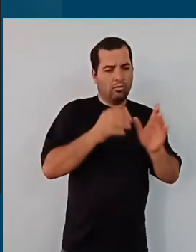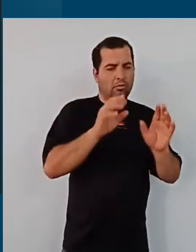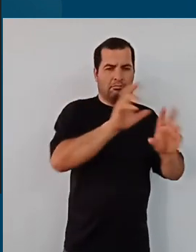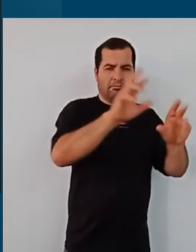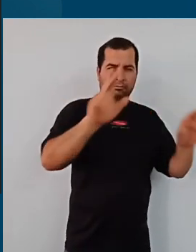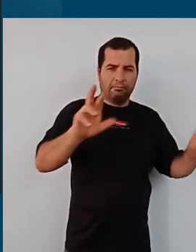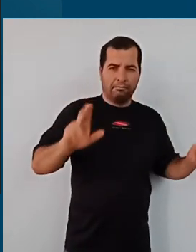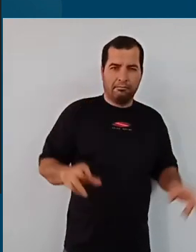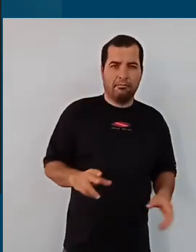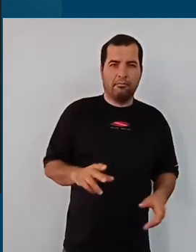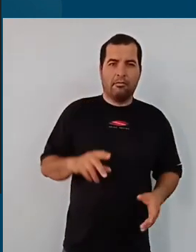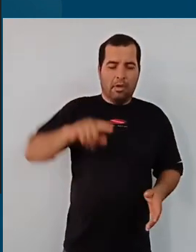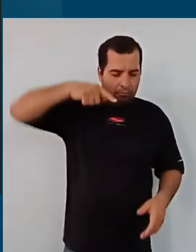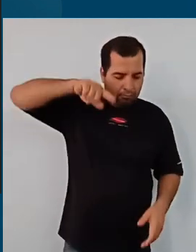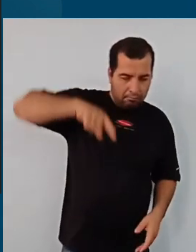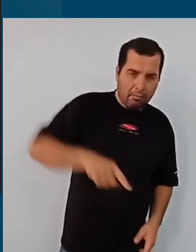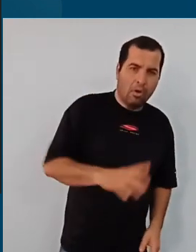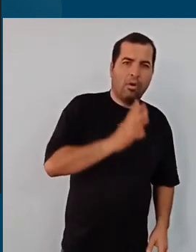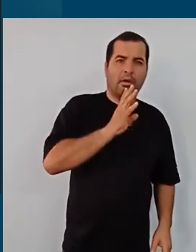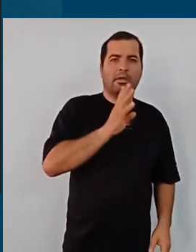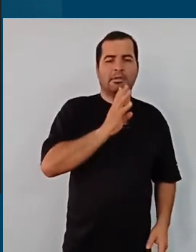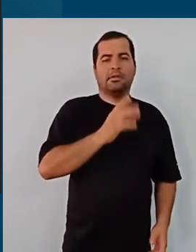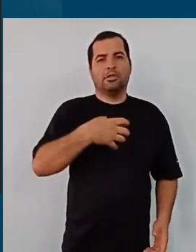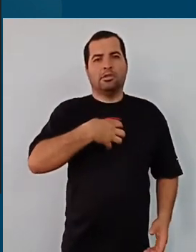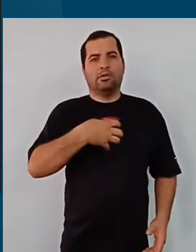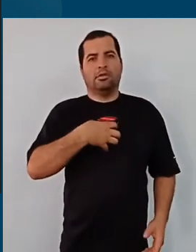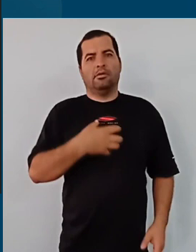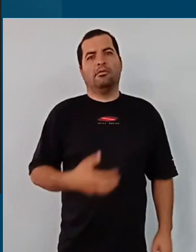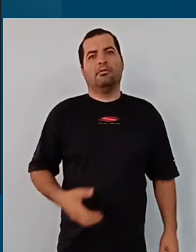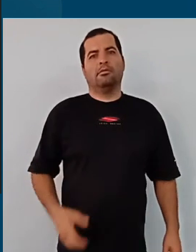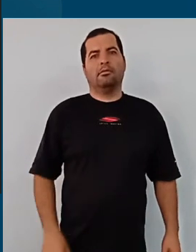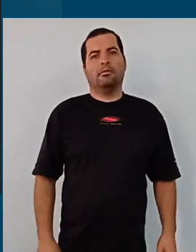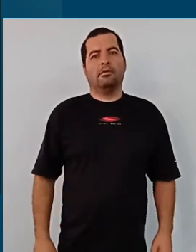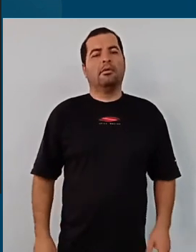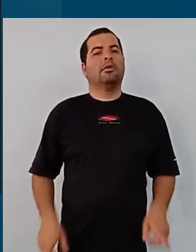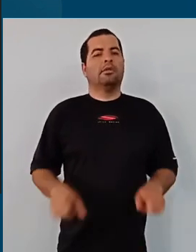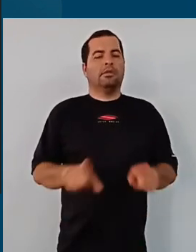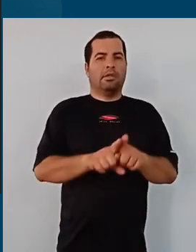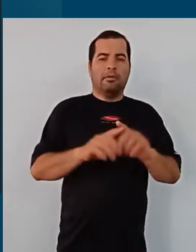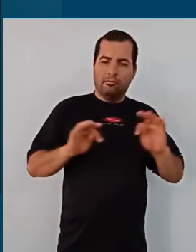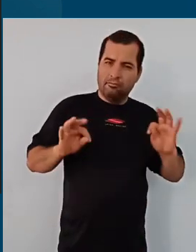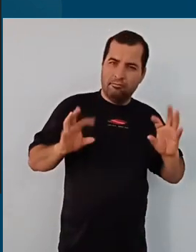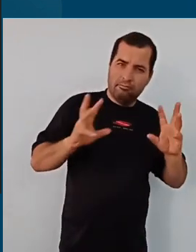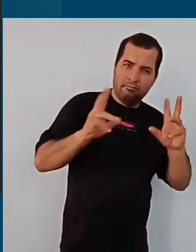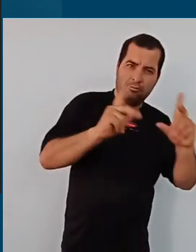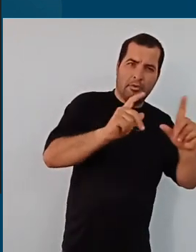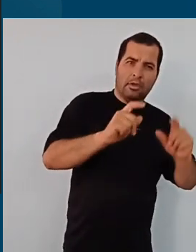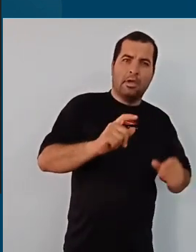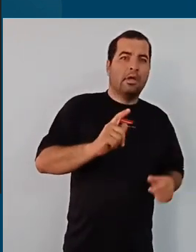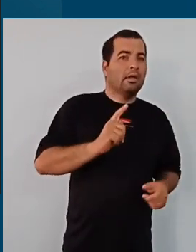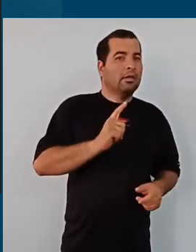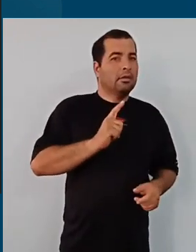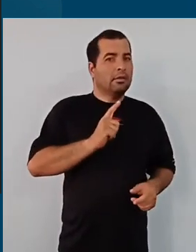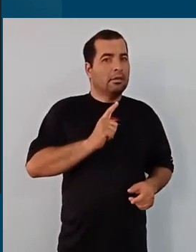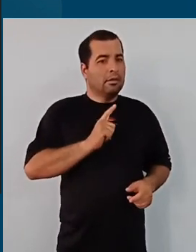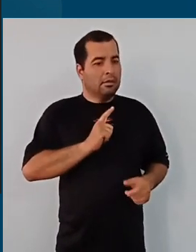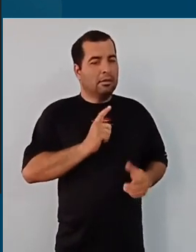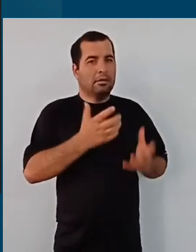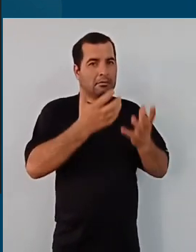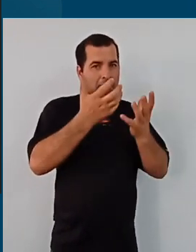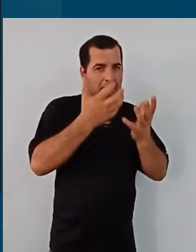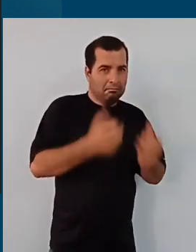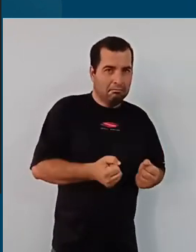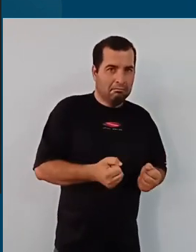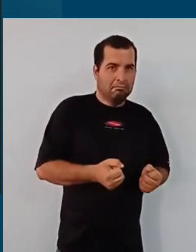compreender a complexidade e a não linearidade desse desenvolvimento, rompendo com visões reducionistas que privilegiam ou a dimensão